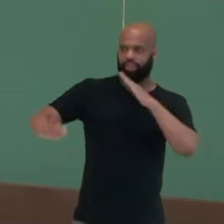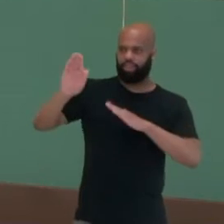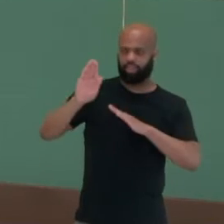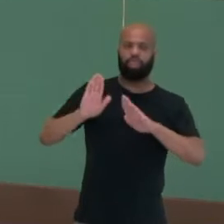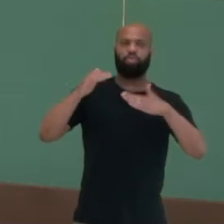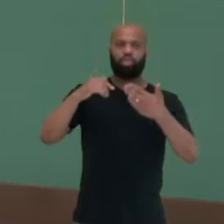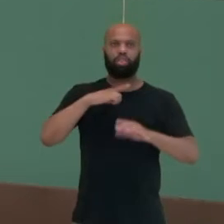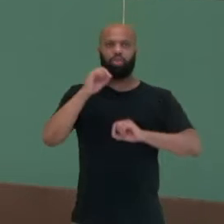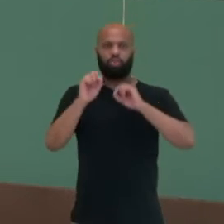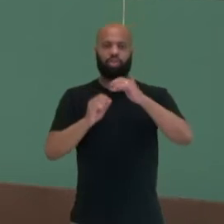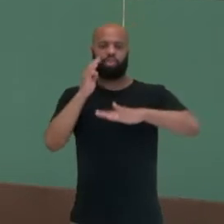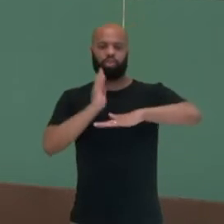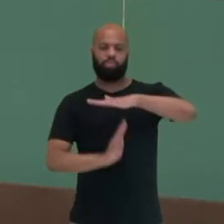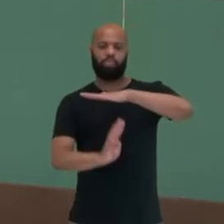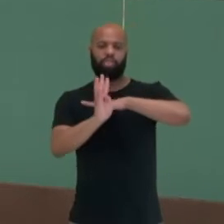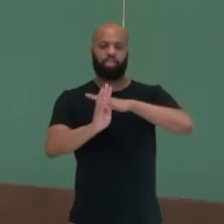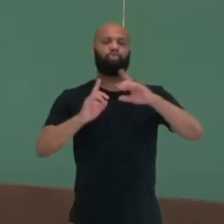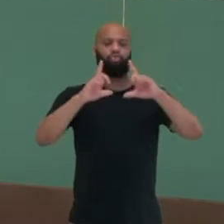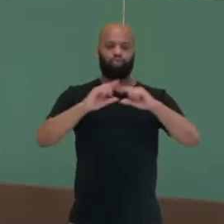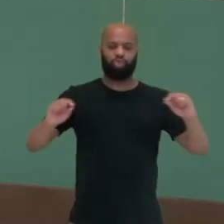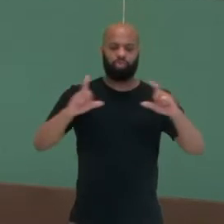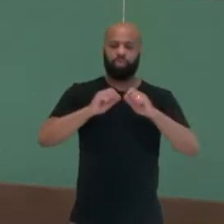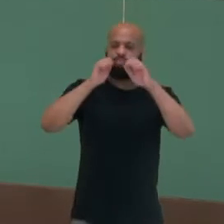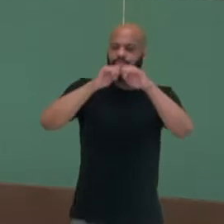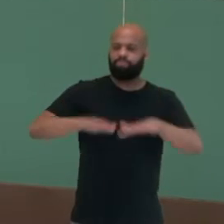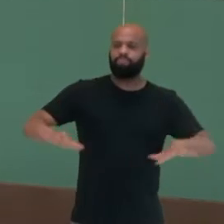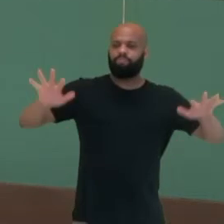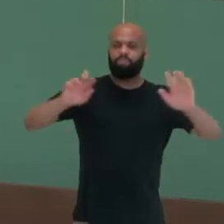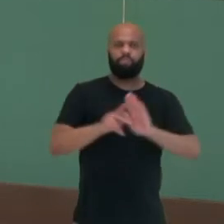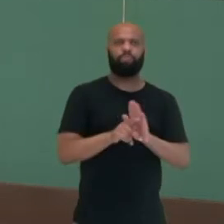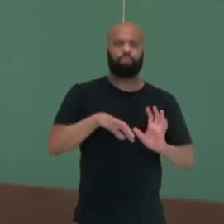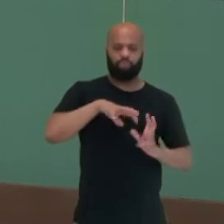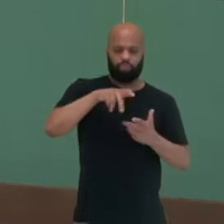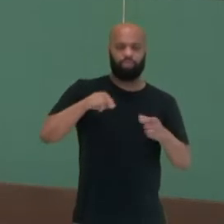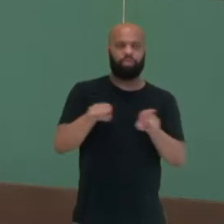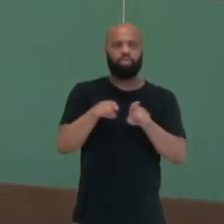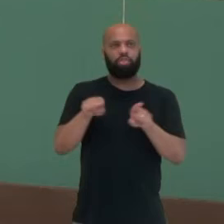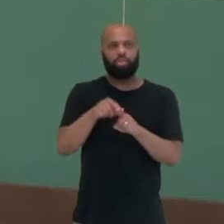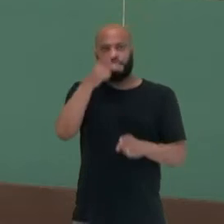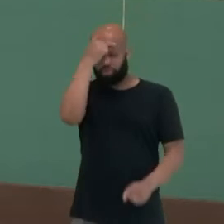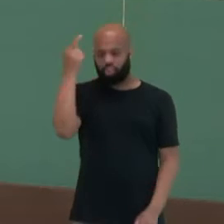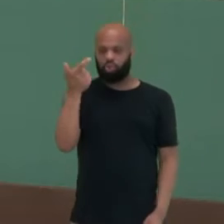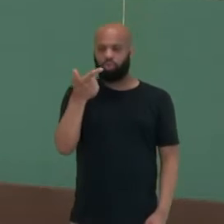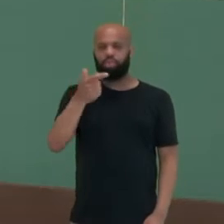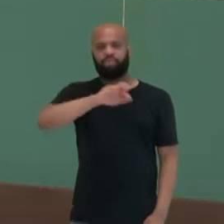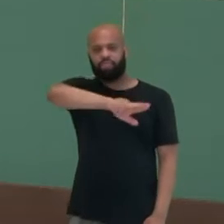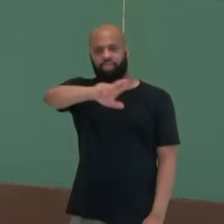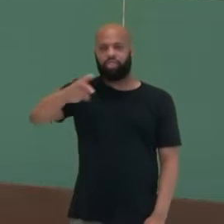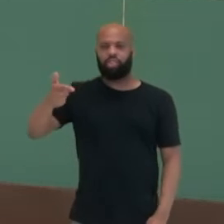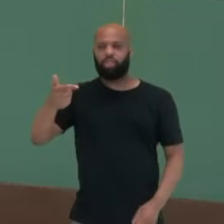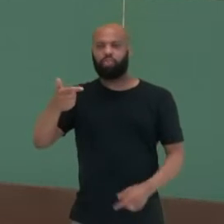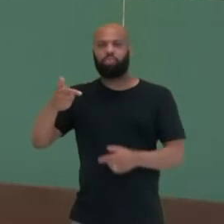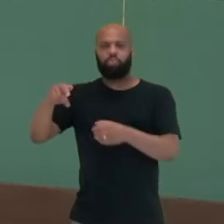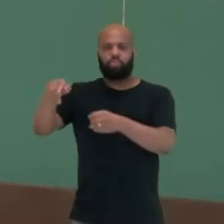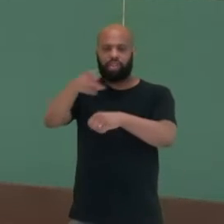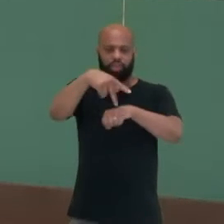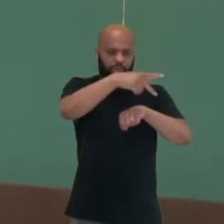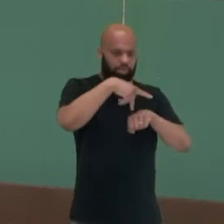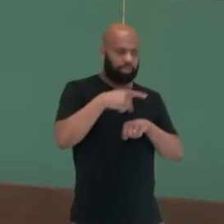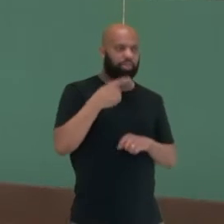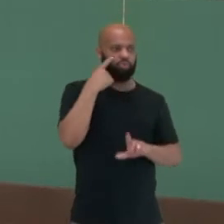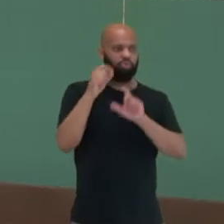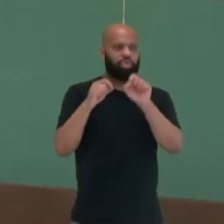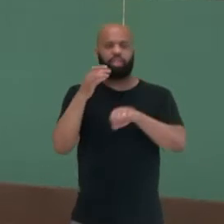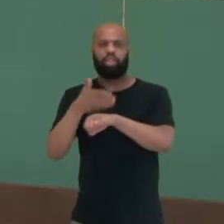imigração japonesa, ele se propagou para o mundo, ganhando adeptos de várias nações e visto como um exercício